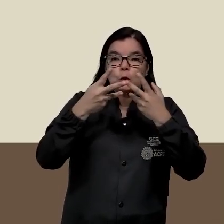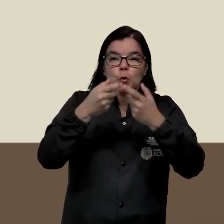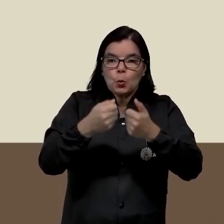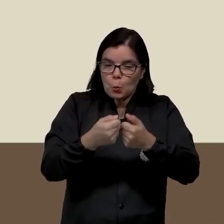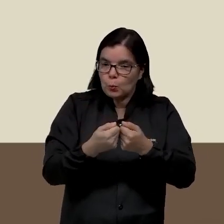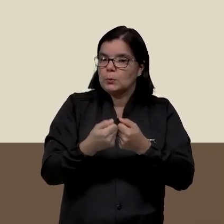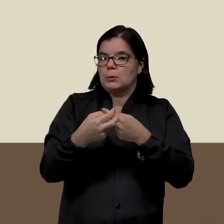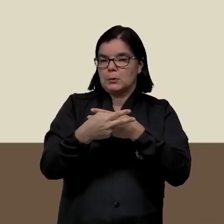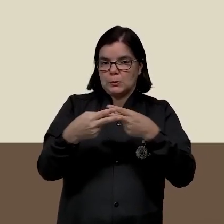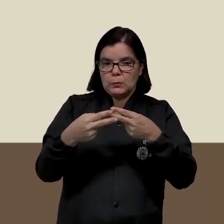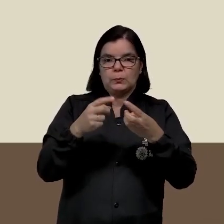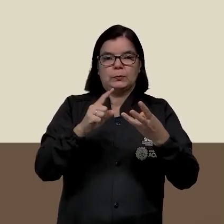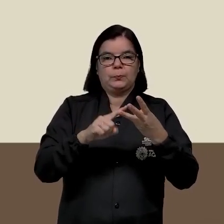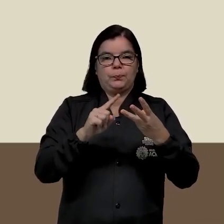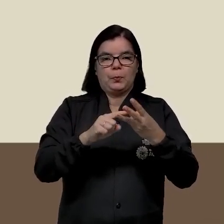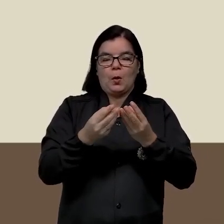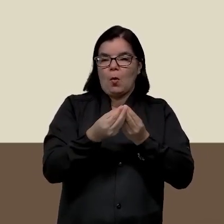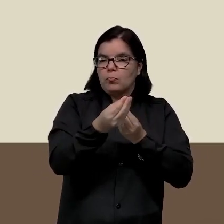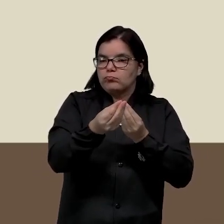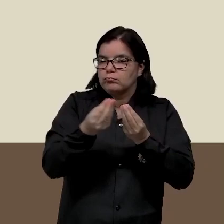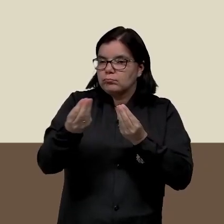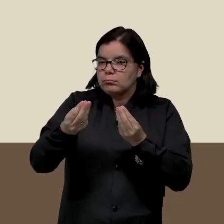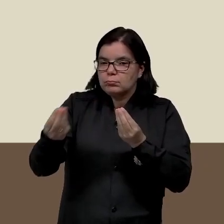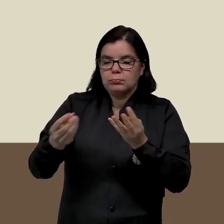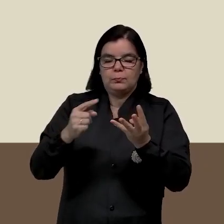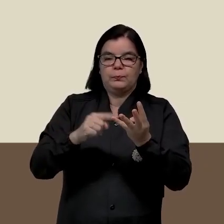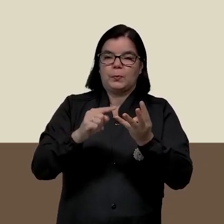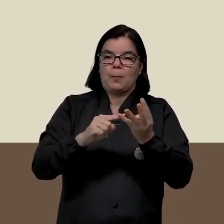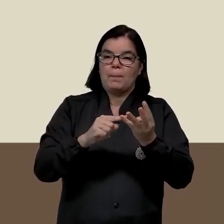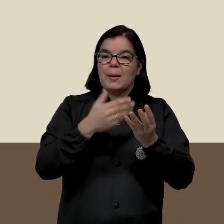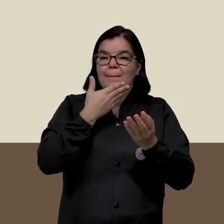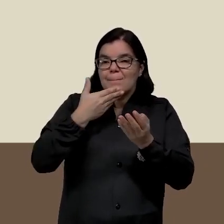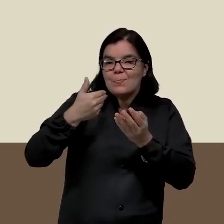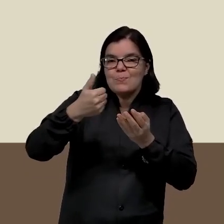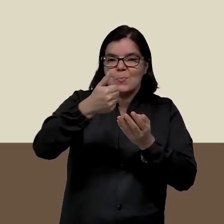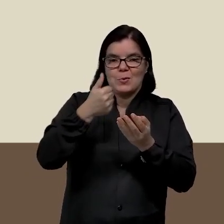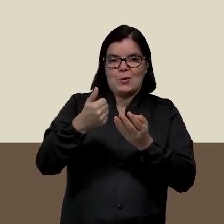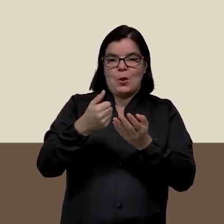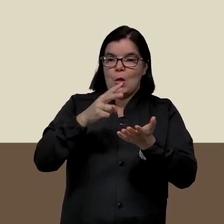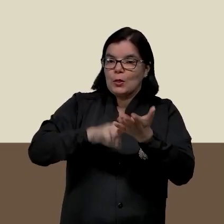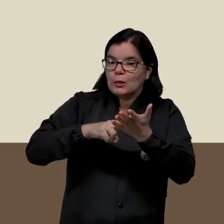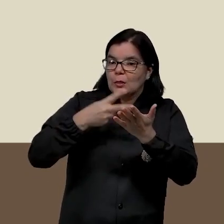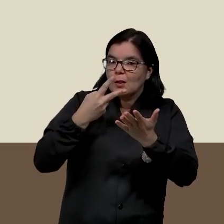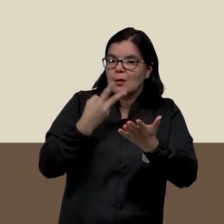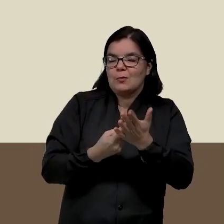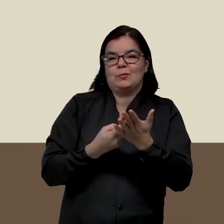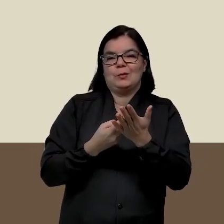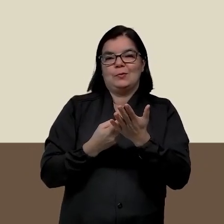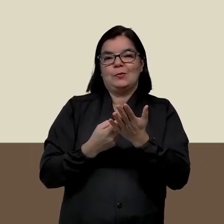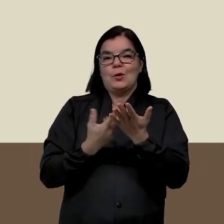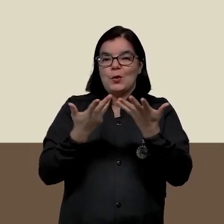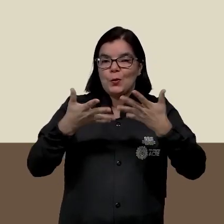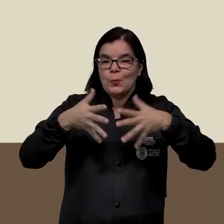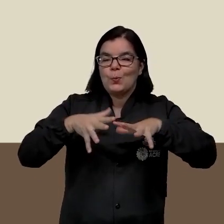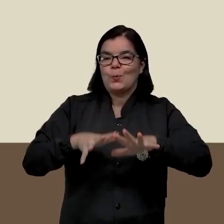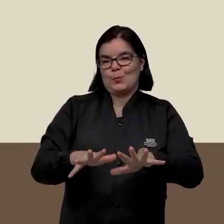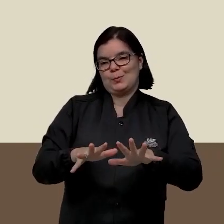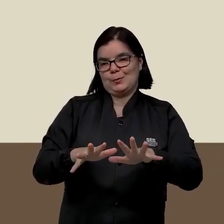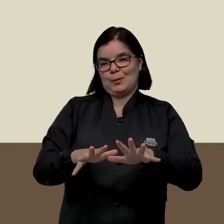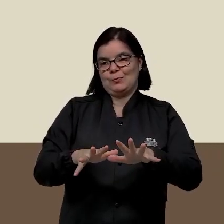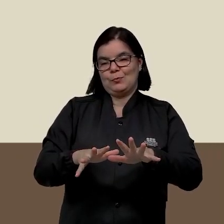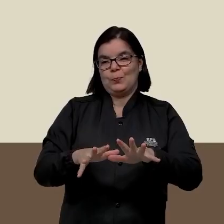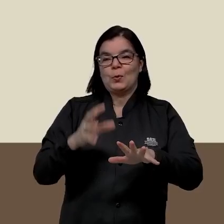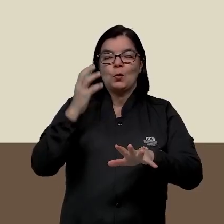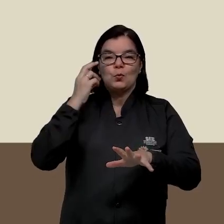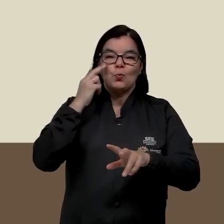uma obra, para distribuição, para edição, tradução, inclusão em produção